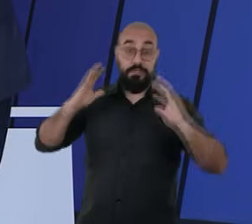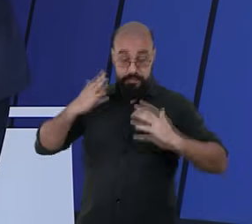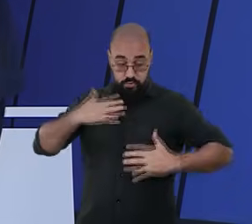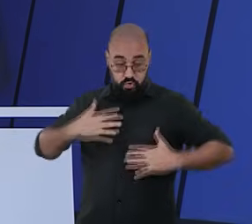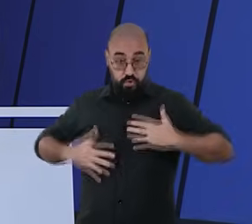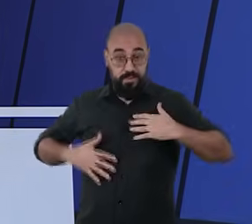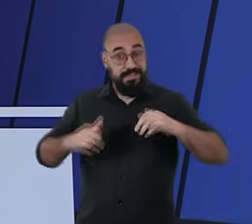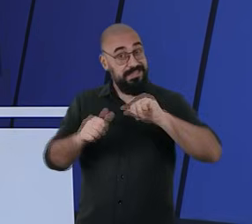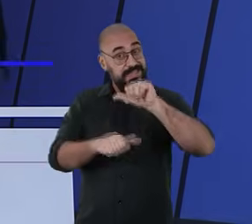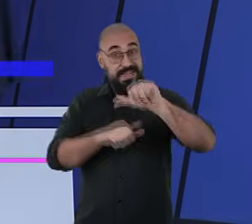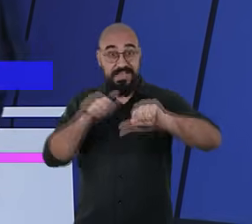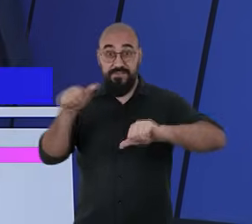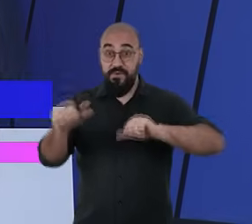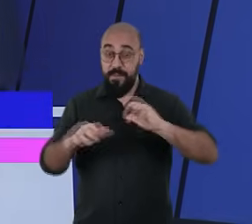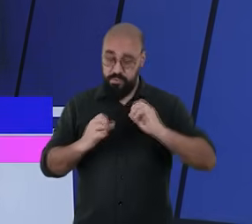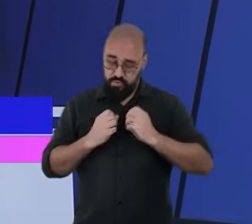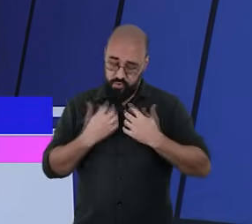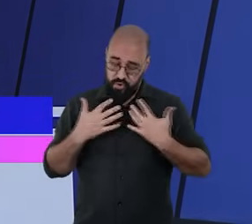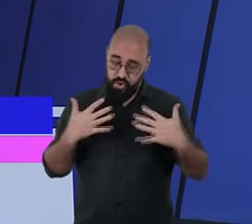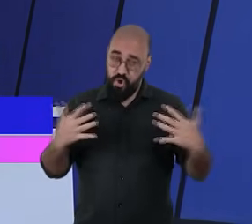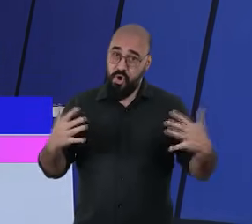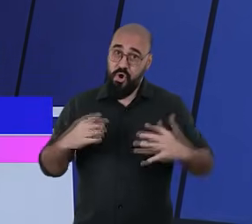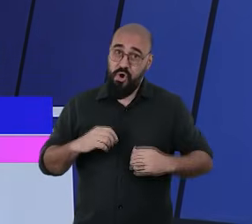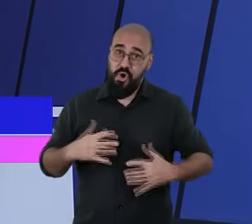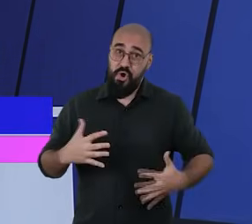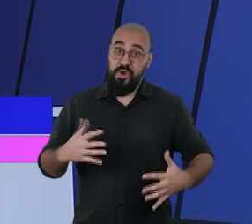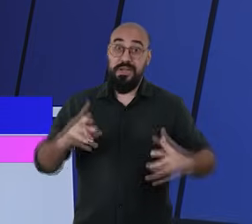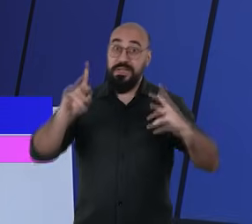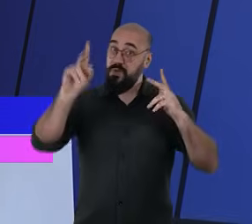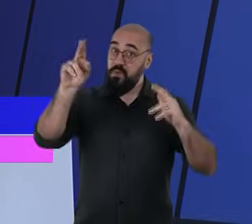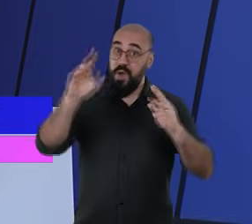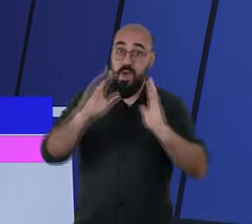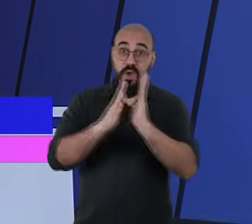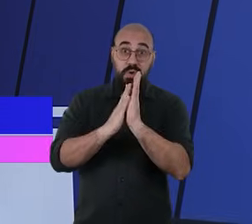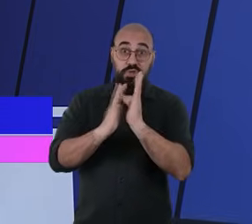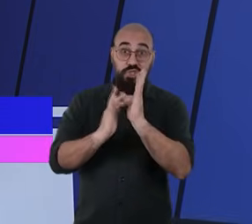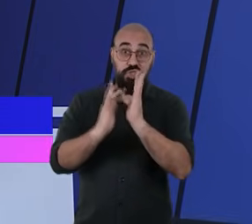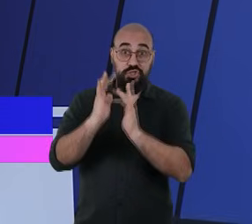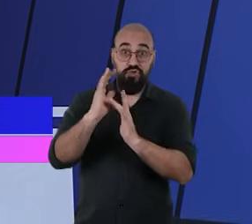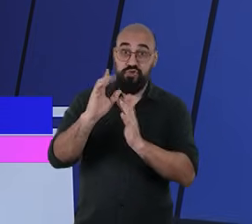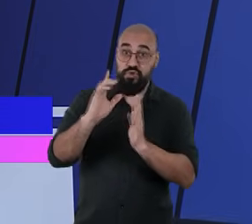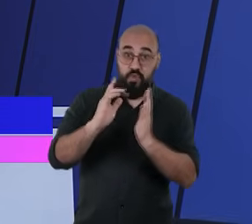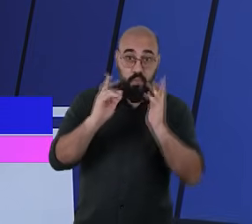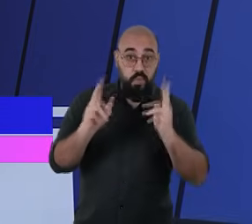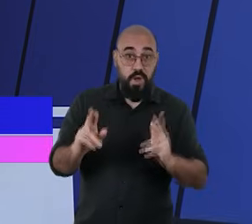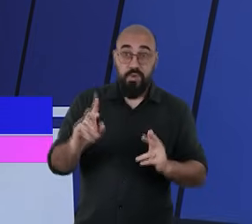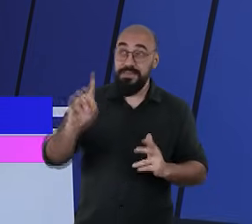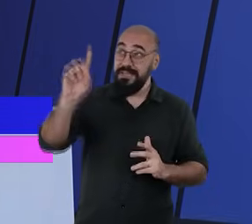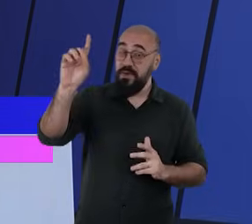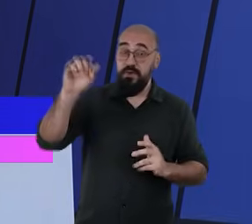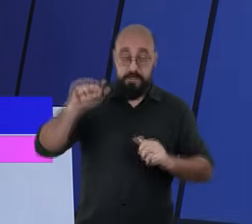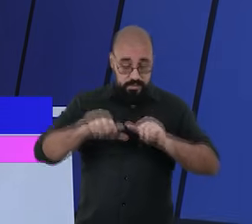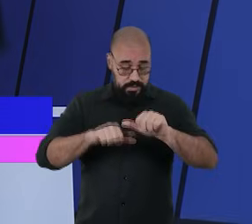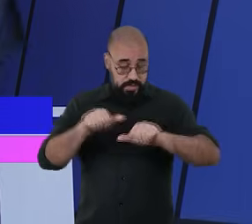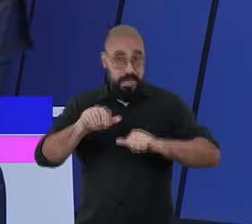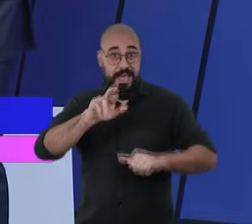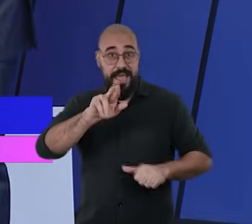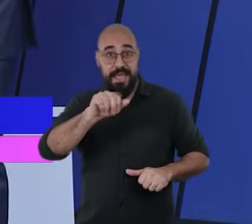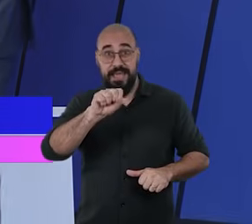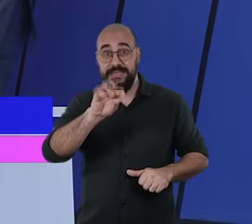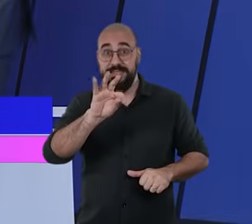corpos transformados. Corpos que serão transformados à imagem de Deus. O ser humano estará restaurado, diz